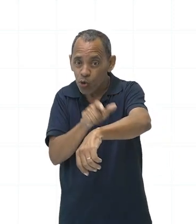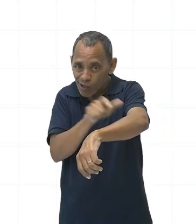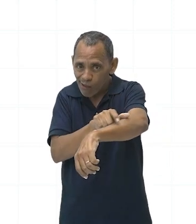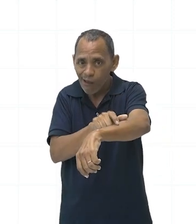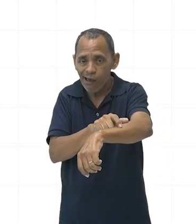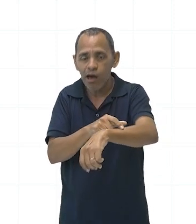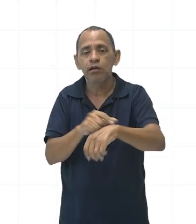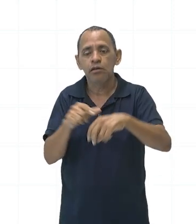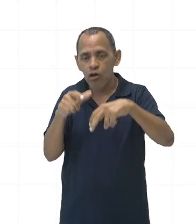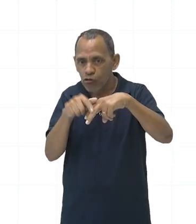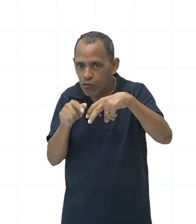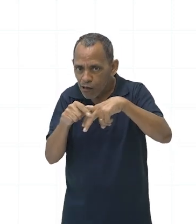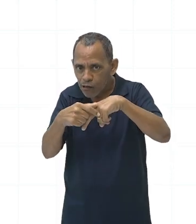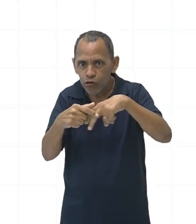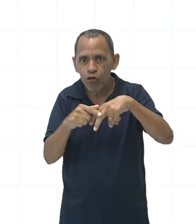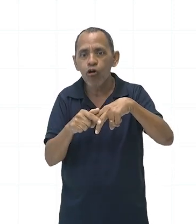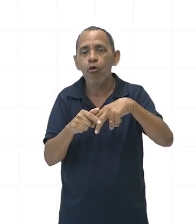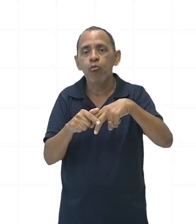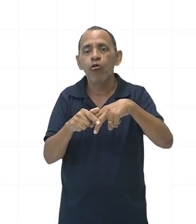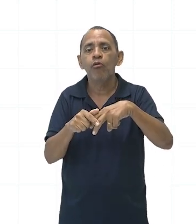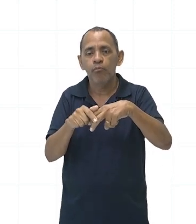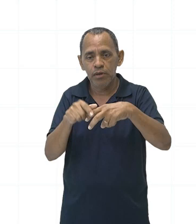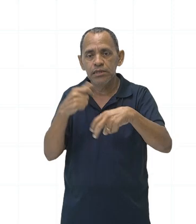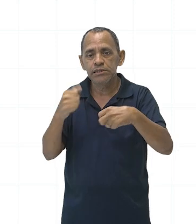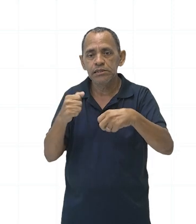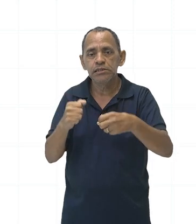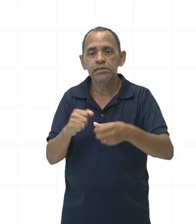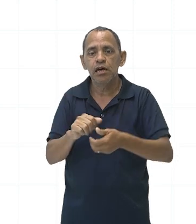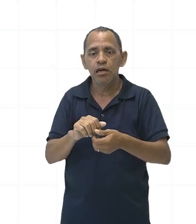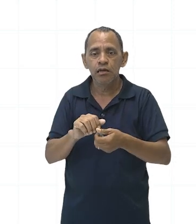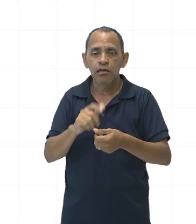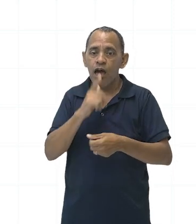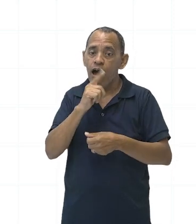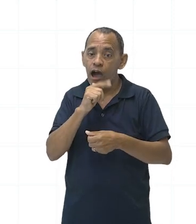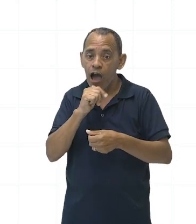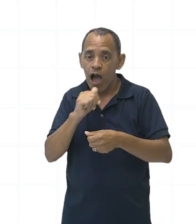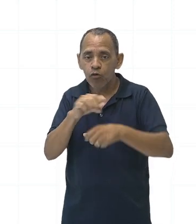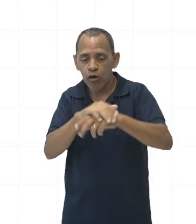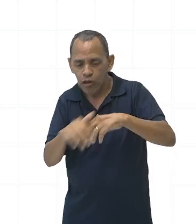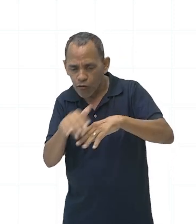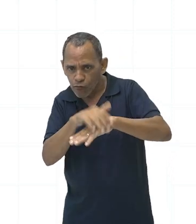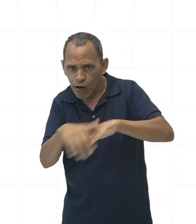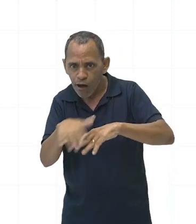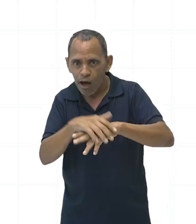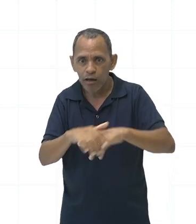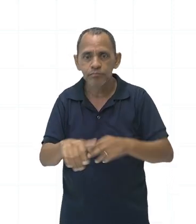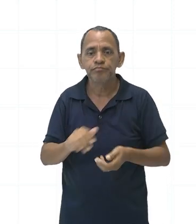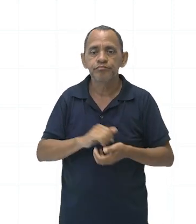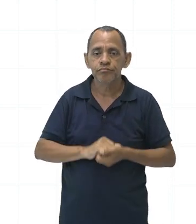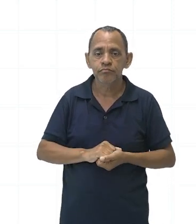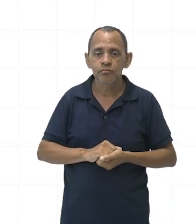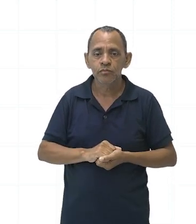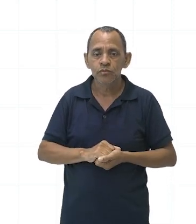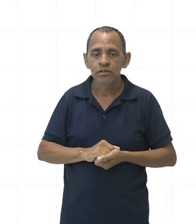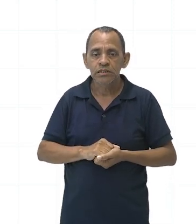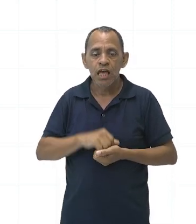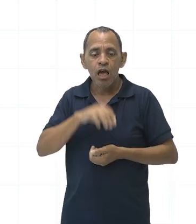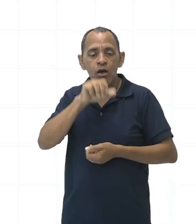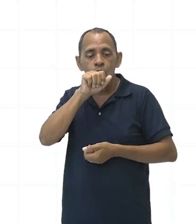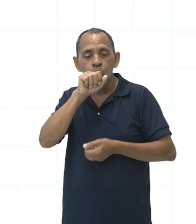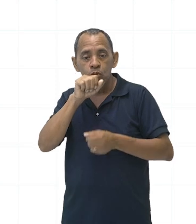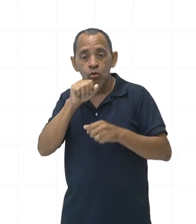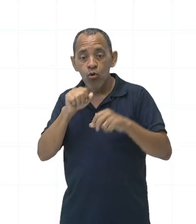tirar a sujidade do local. Outro ponto, não assopre o ferimento para não